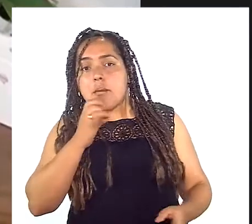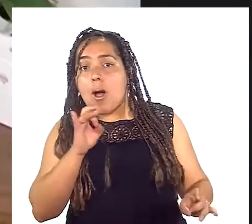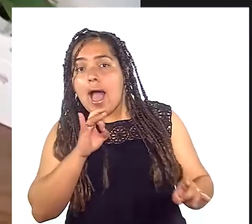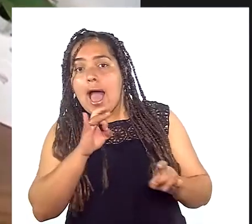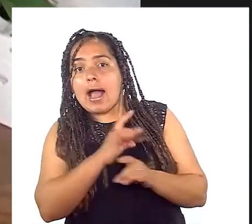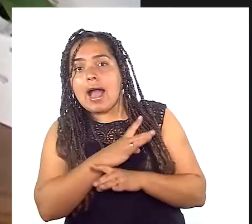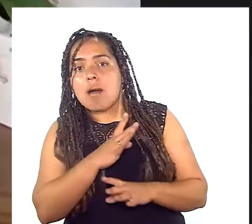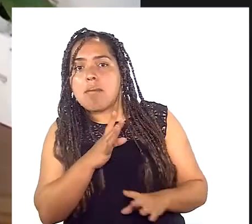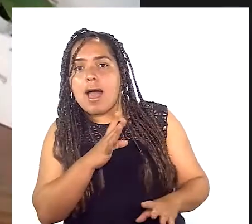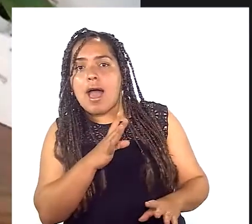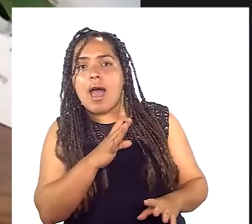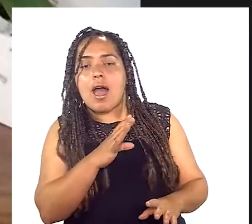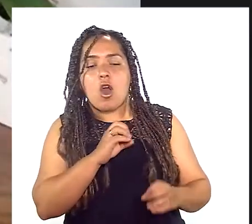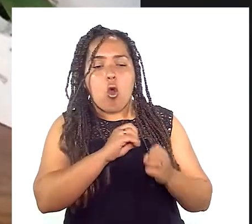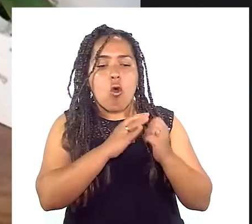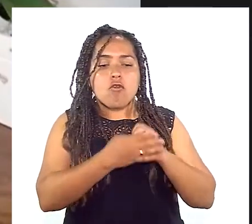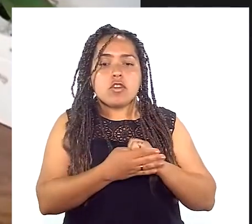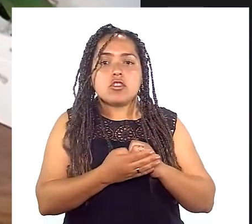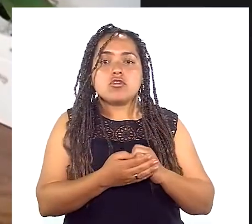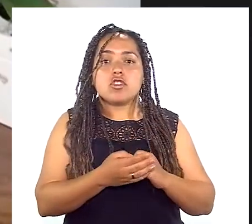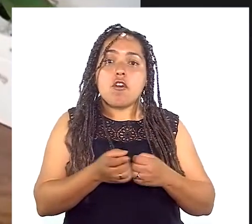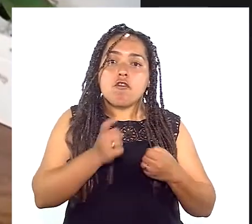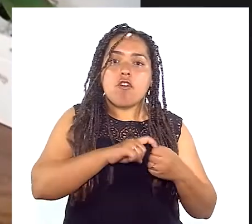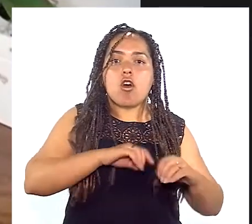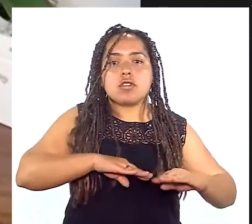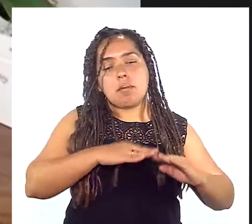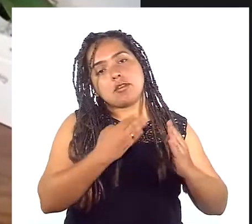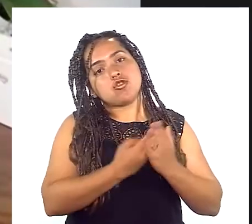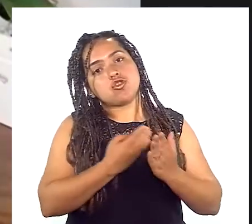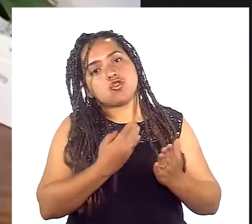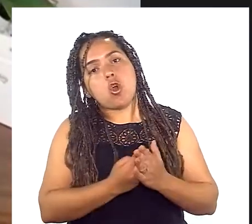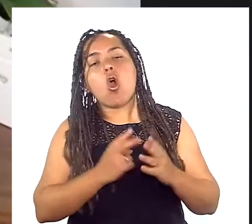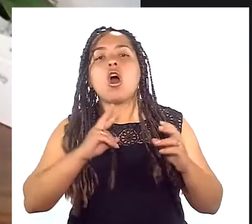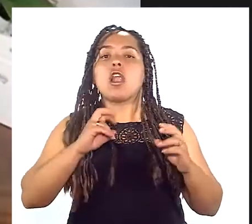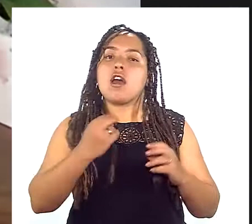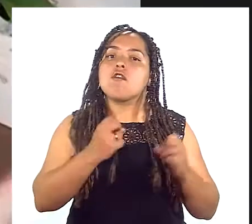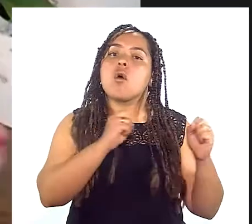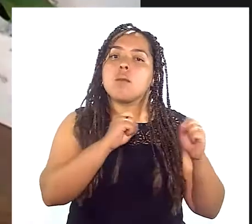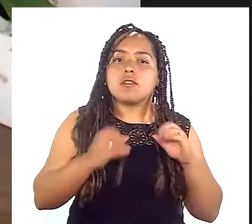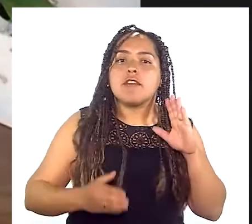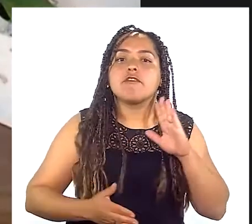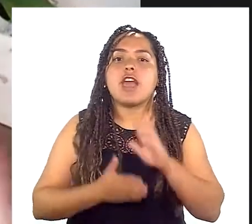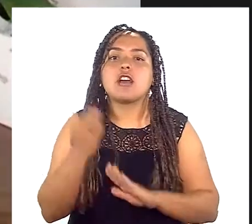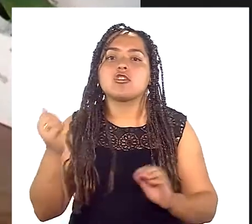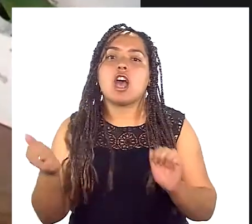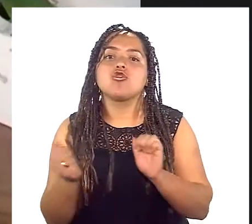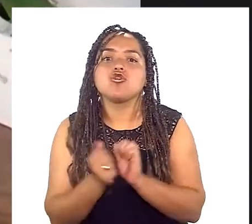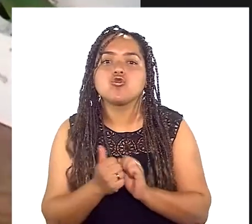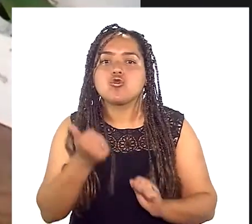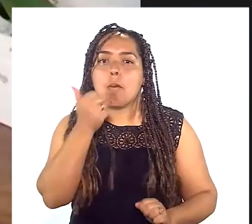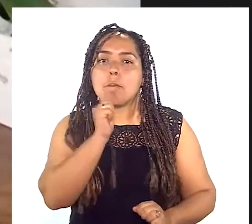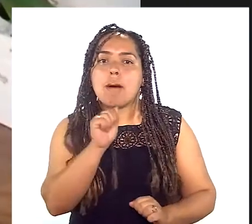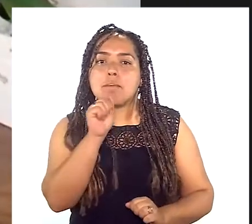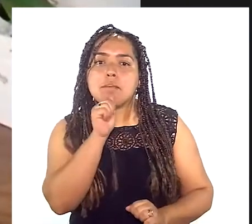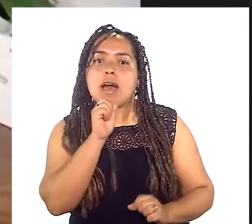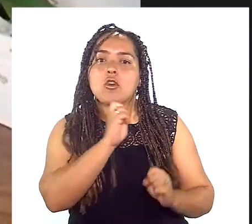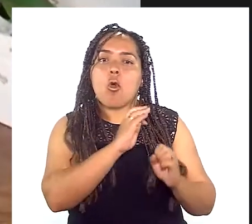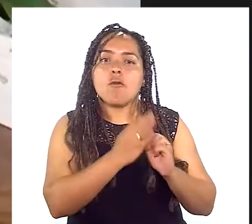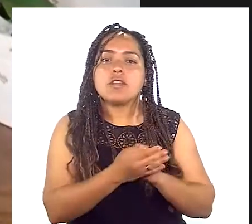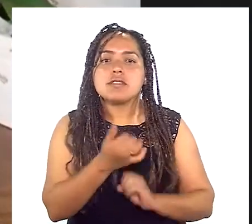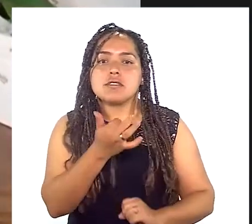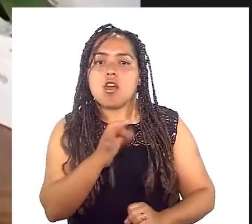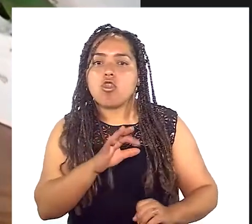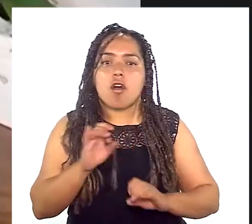falando, quando acabar o coronavírus, a gente volta para a escola, ou quando acabar o coronavírus, eu vou poder viajar com a minha mamãe. Então, até